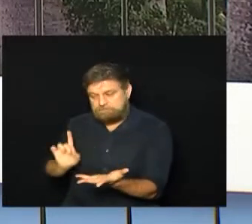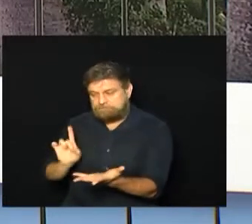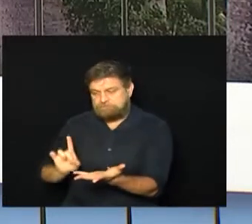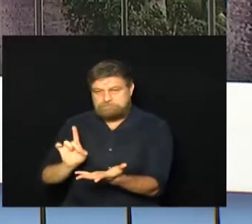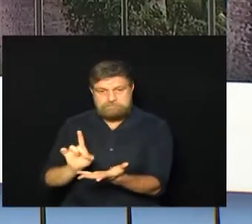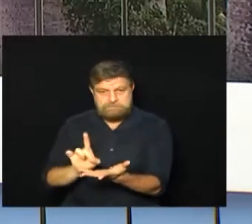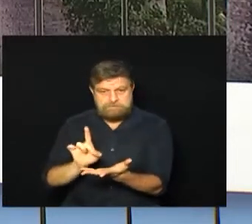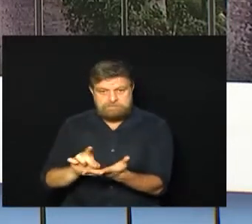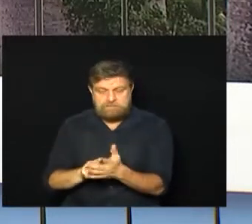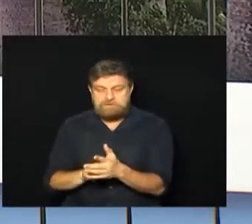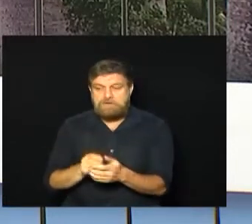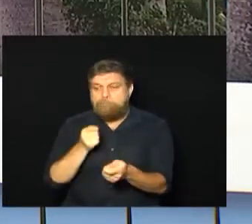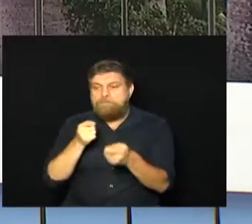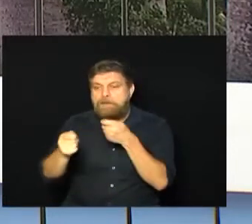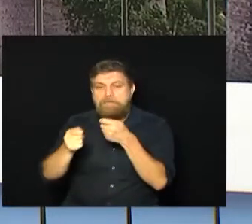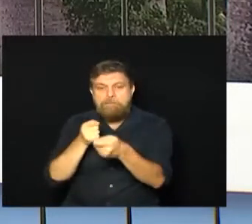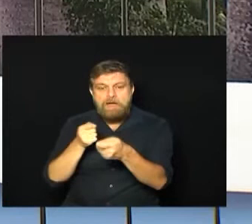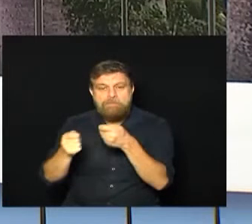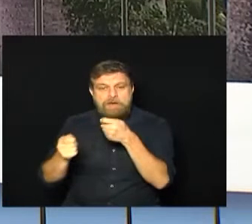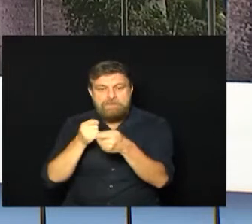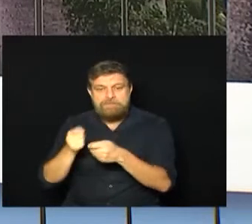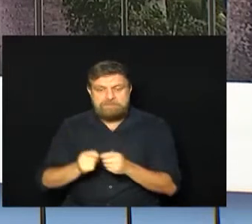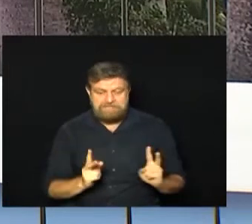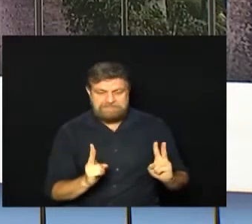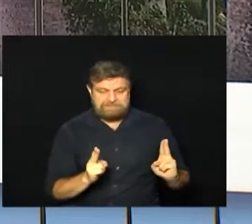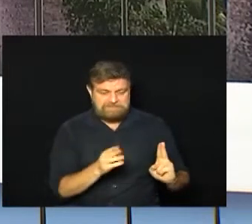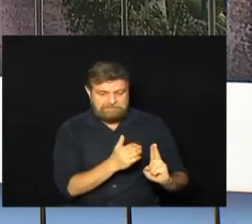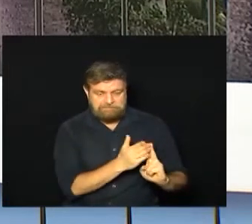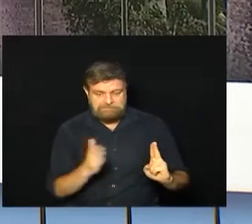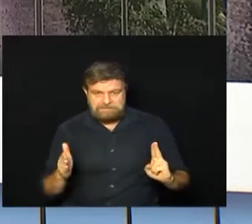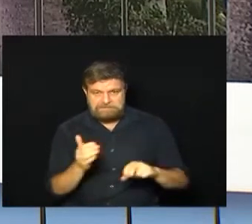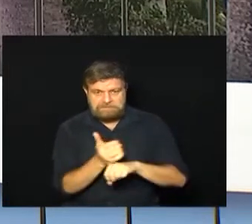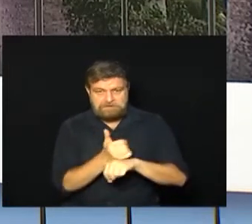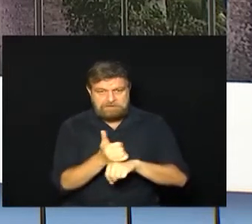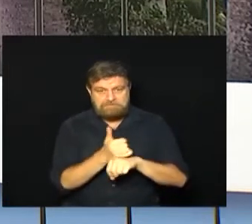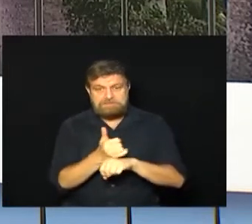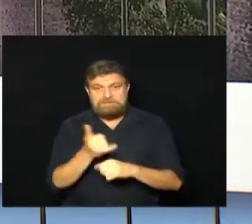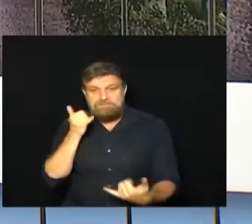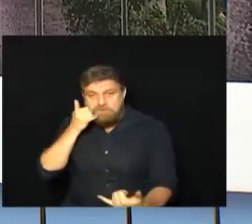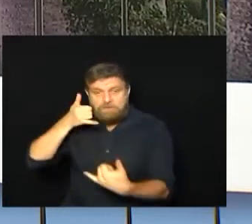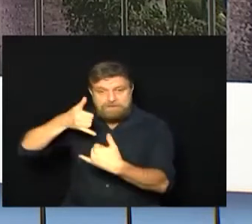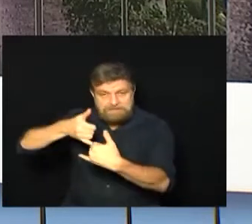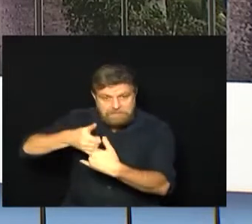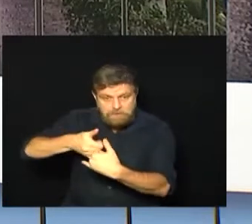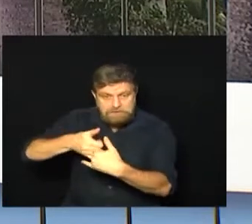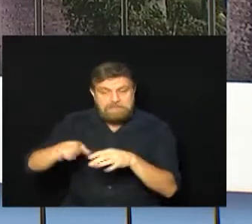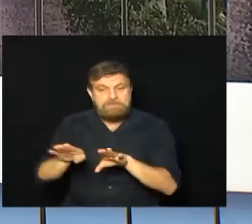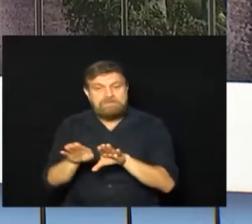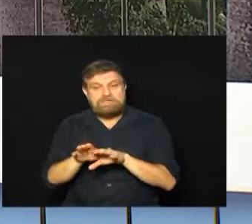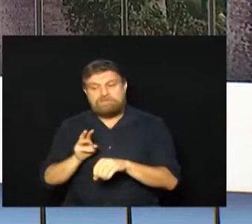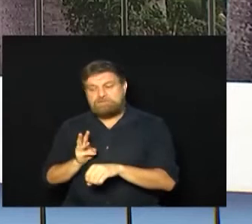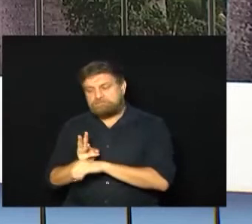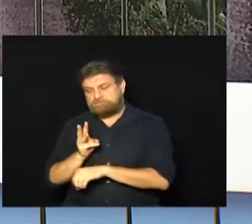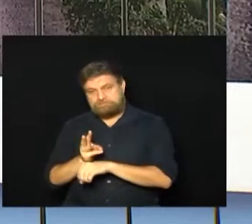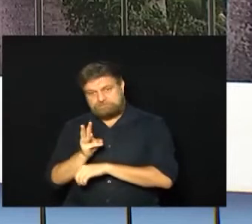foram entrevistados. E nessa fase, então, os profissionais, vão entrar em contato por telefone e também por meio